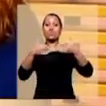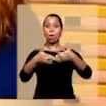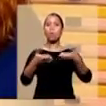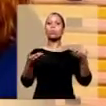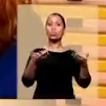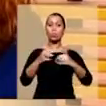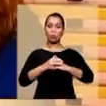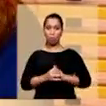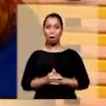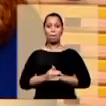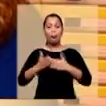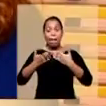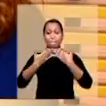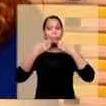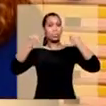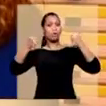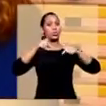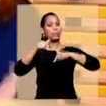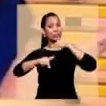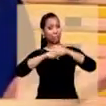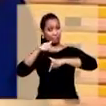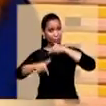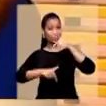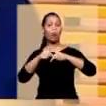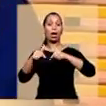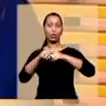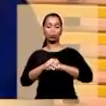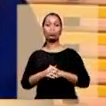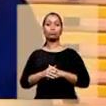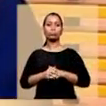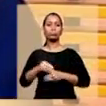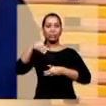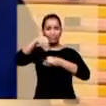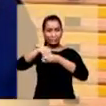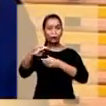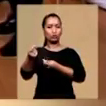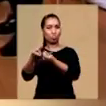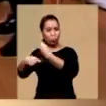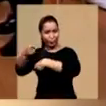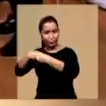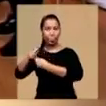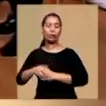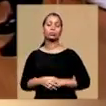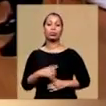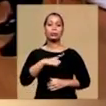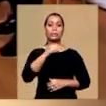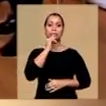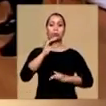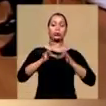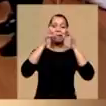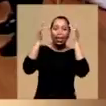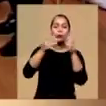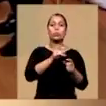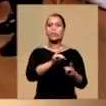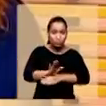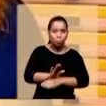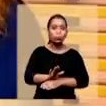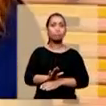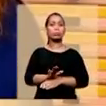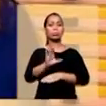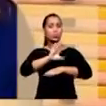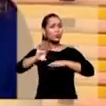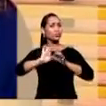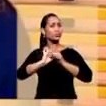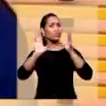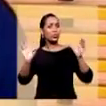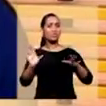uma qualificação para a área de comércio e serviços. Sim. Né? Então, teremos cursos de técnico em vendas, são